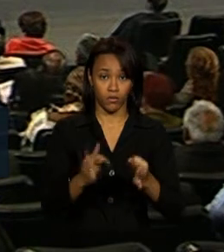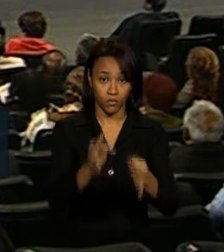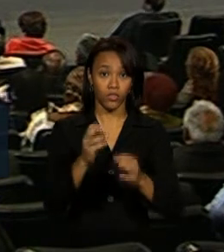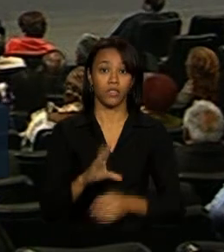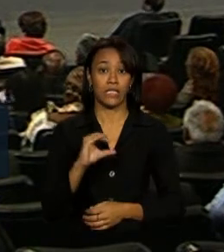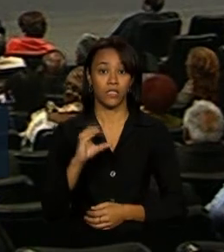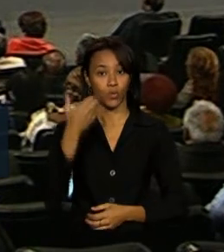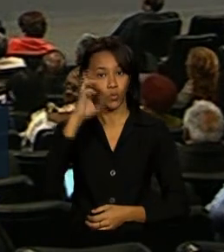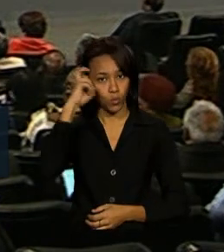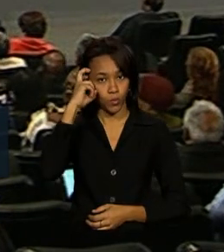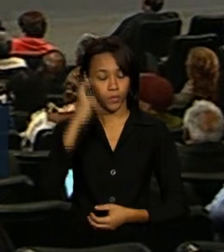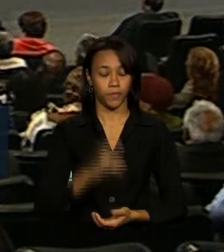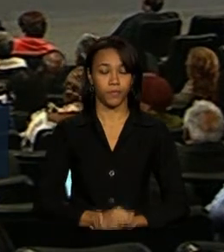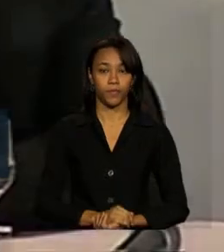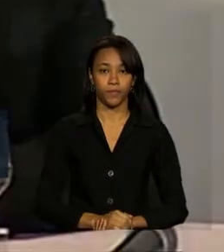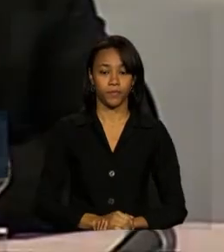Cultura.